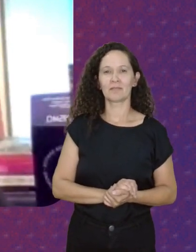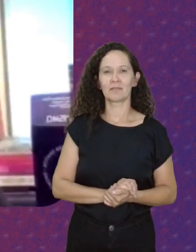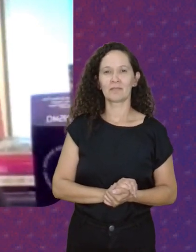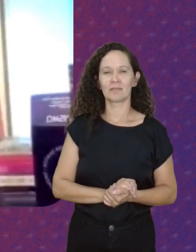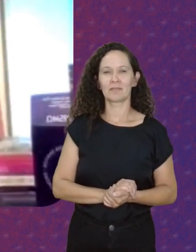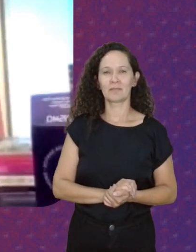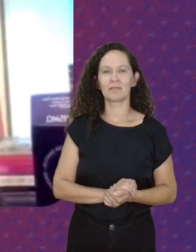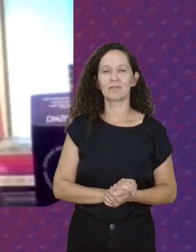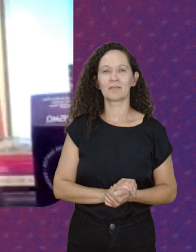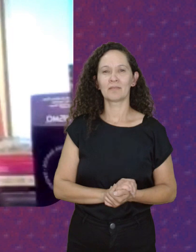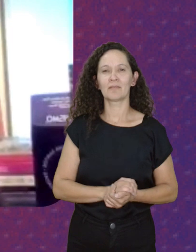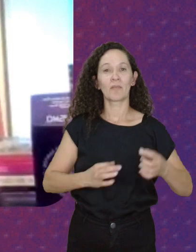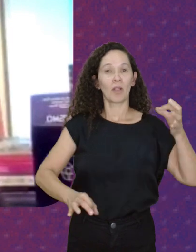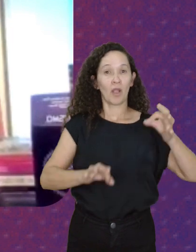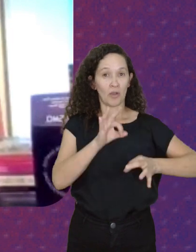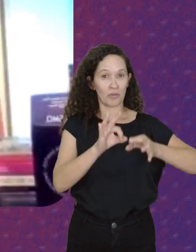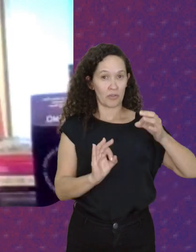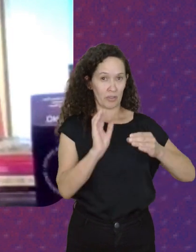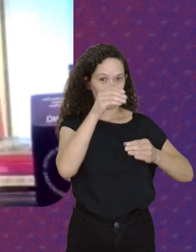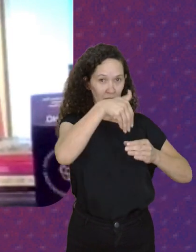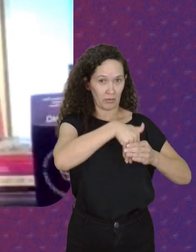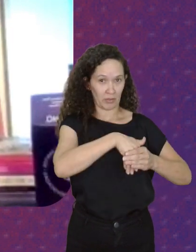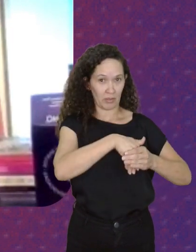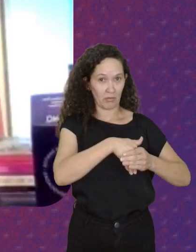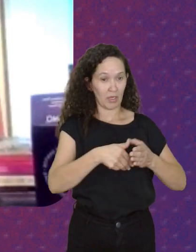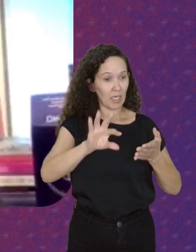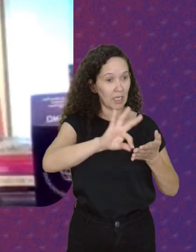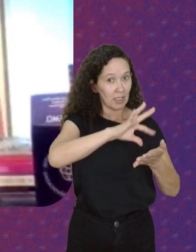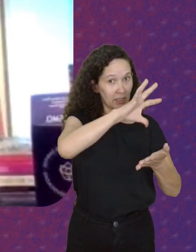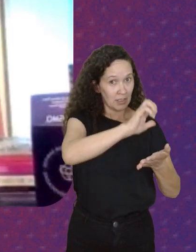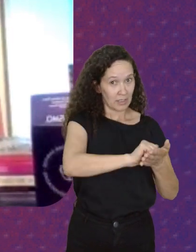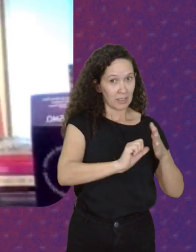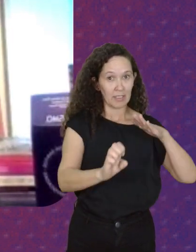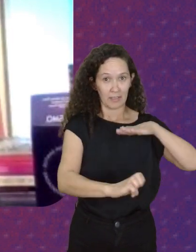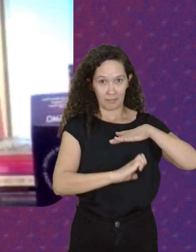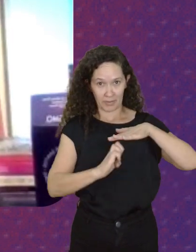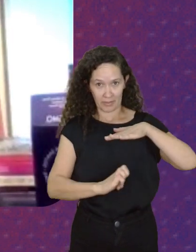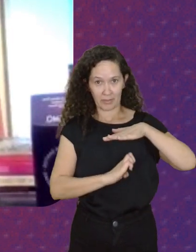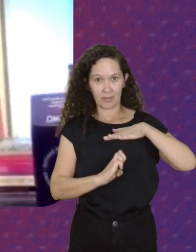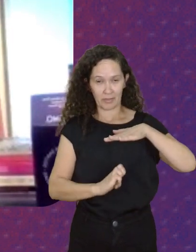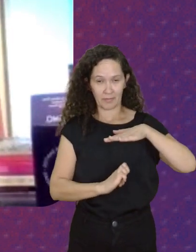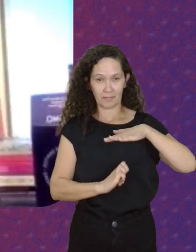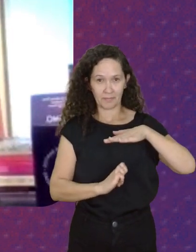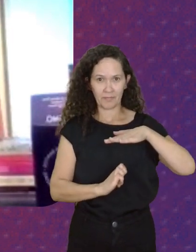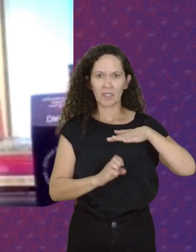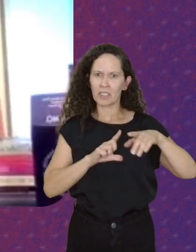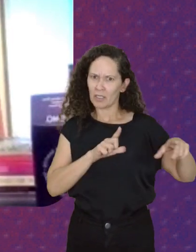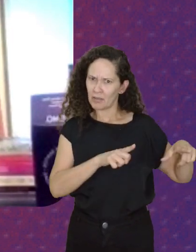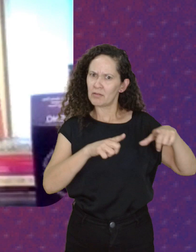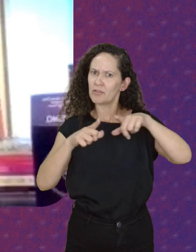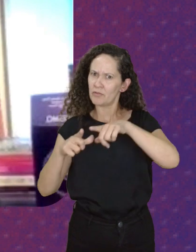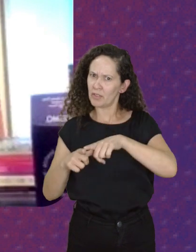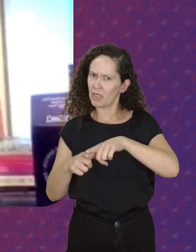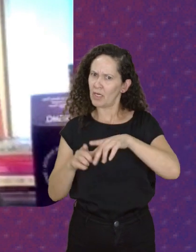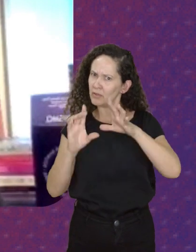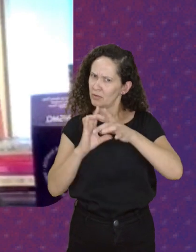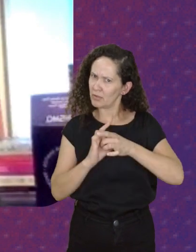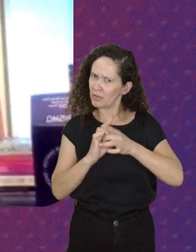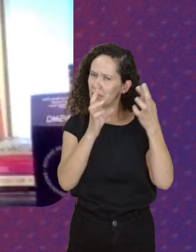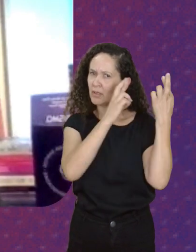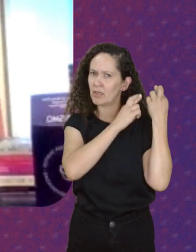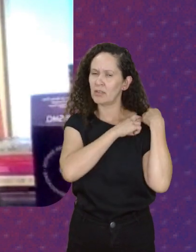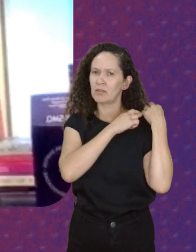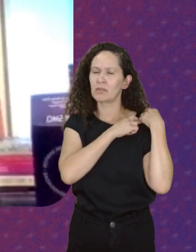assim. A Justiça Eleitoral, ela cadastra empresas, né, que são certificadas e autorizadas